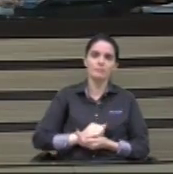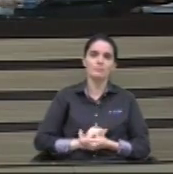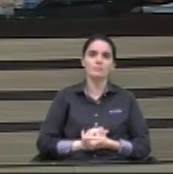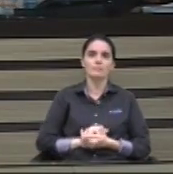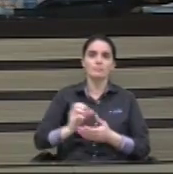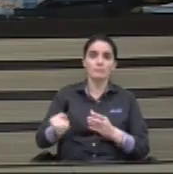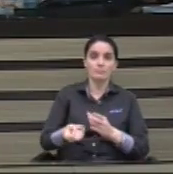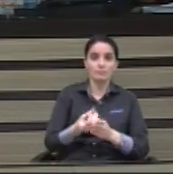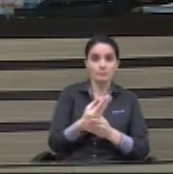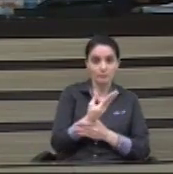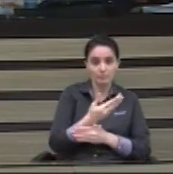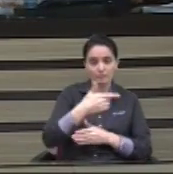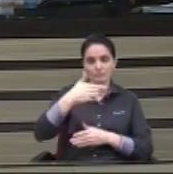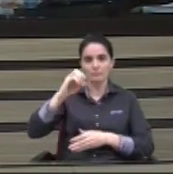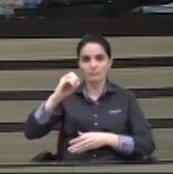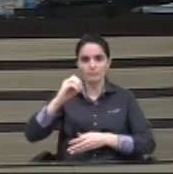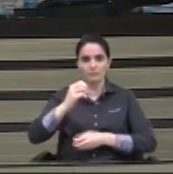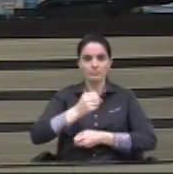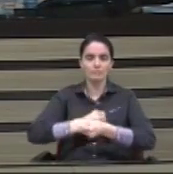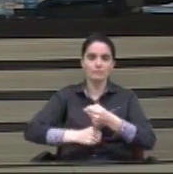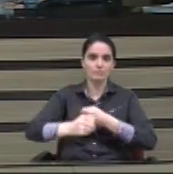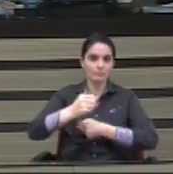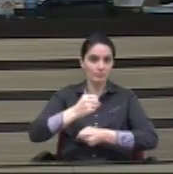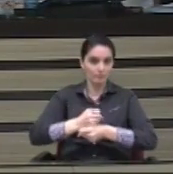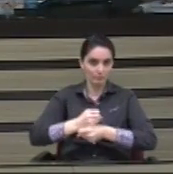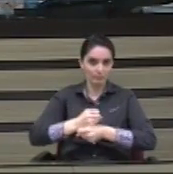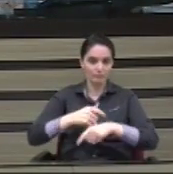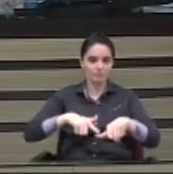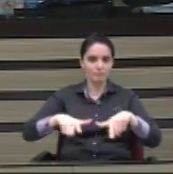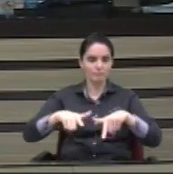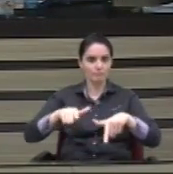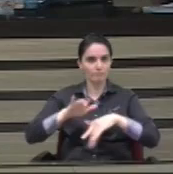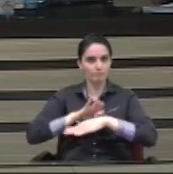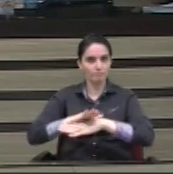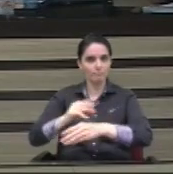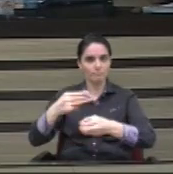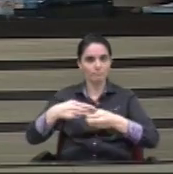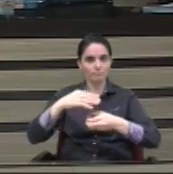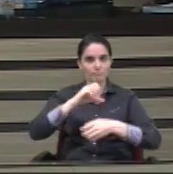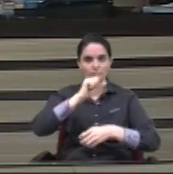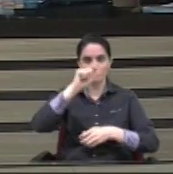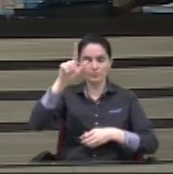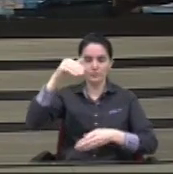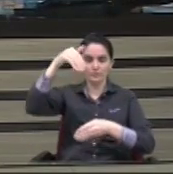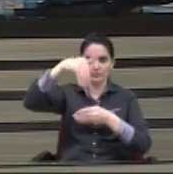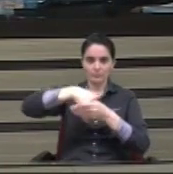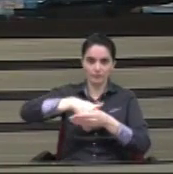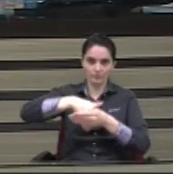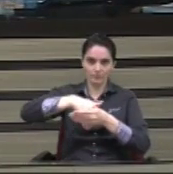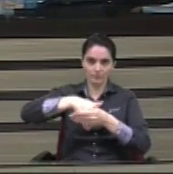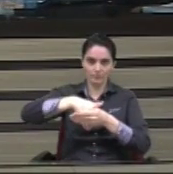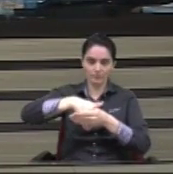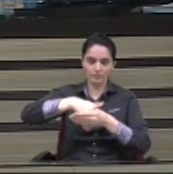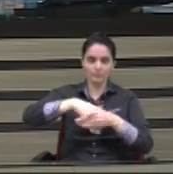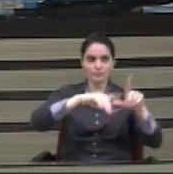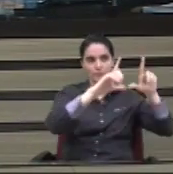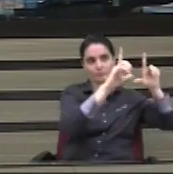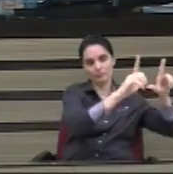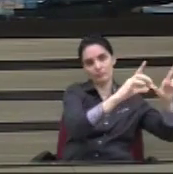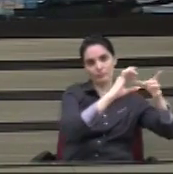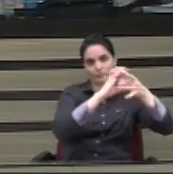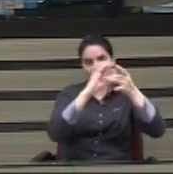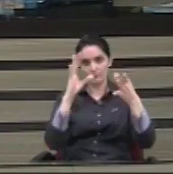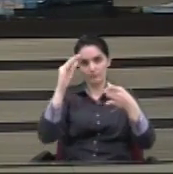serviços prestados a Limeira. Está em discussão. Algum vereador deseja? Não havendo, vai à votação. E o painel está